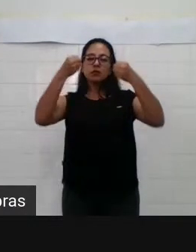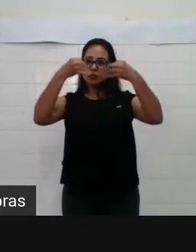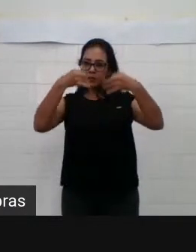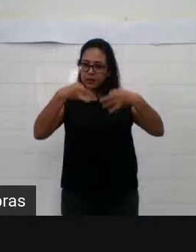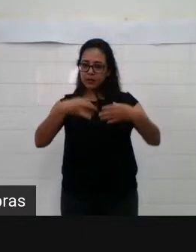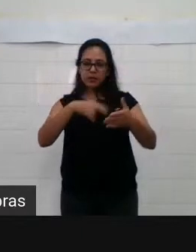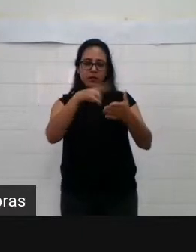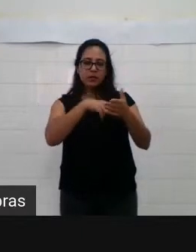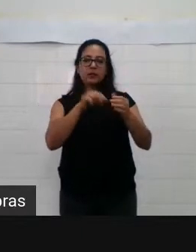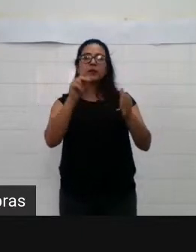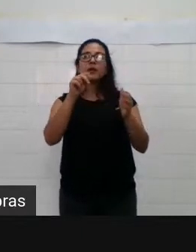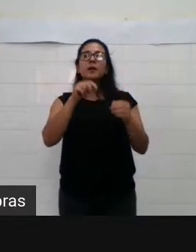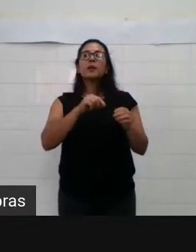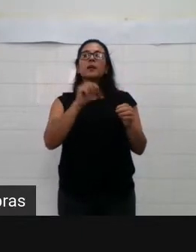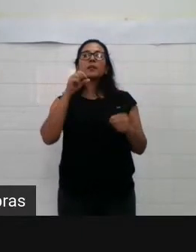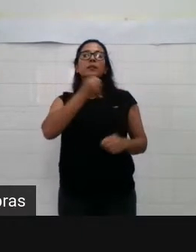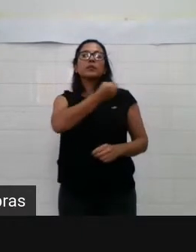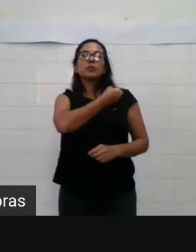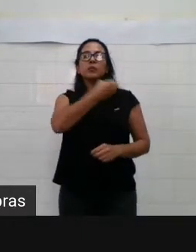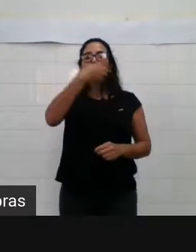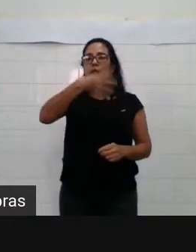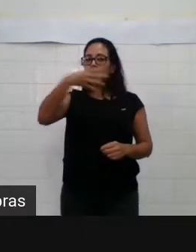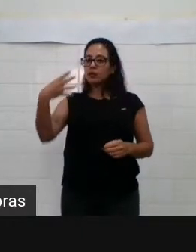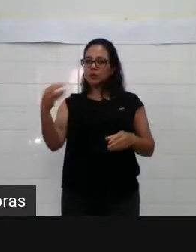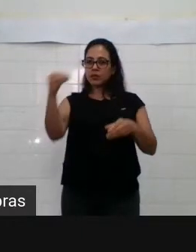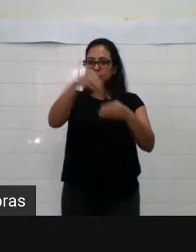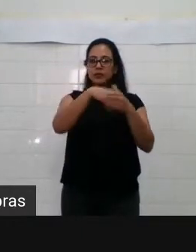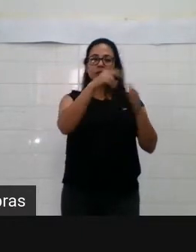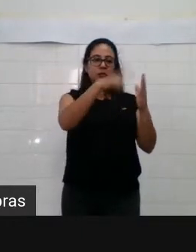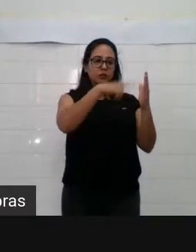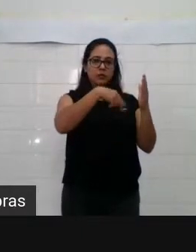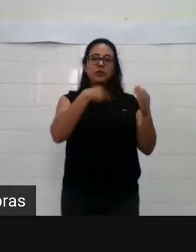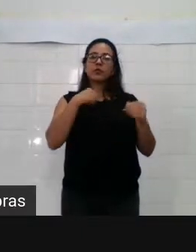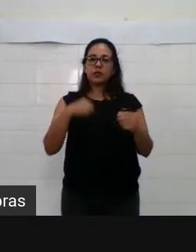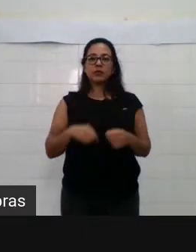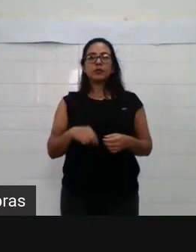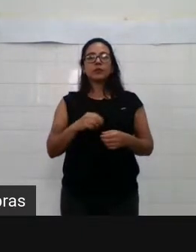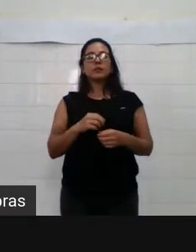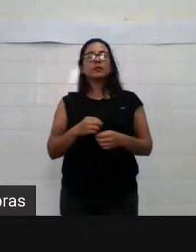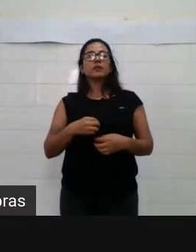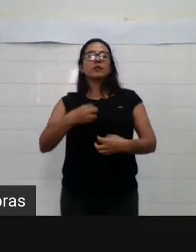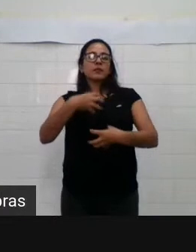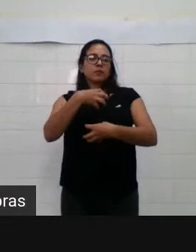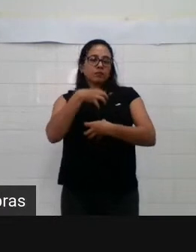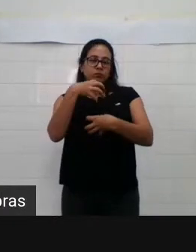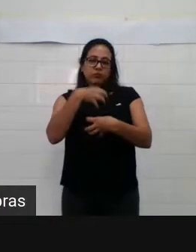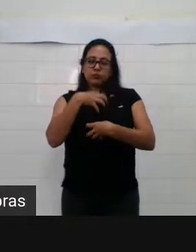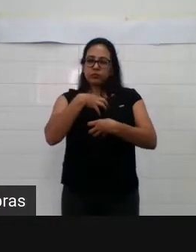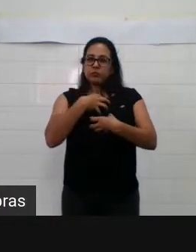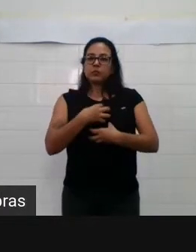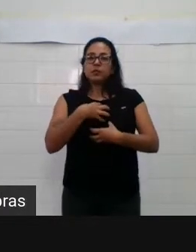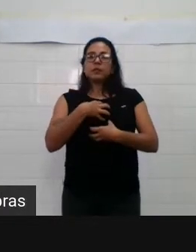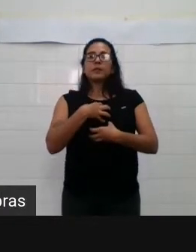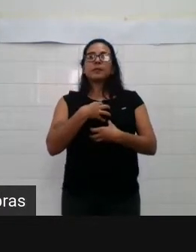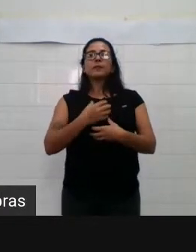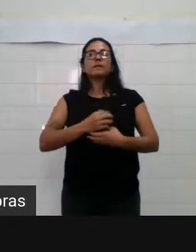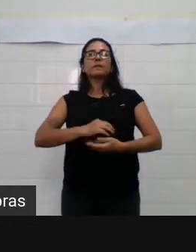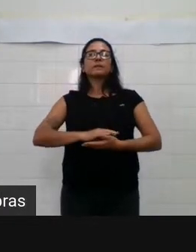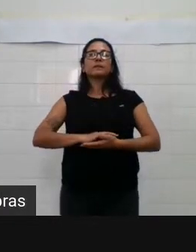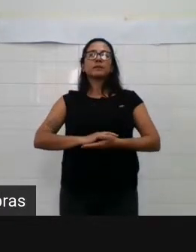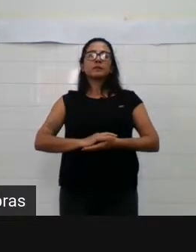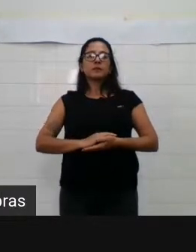do romance, apenas para que vocês possam sentir como é a escrita de Conceição Evaristo para aqueles que ainda não